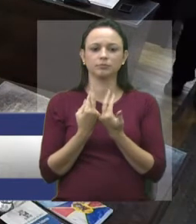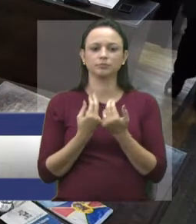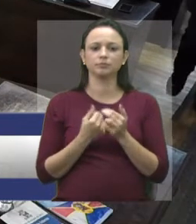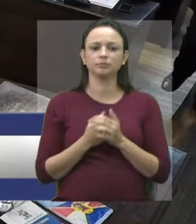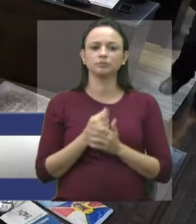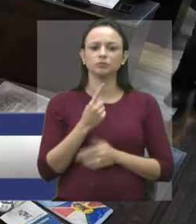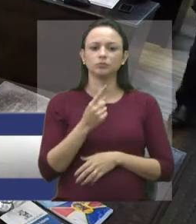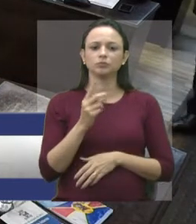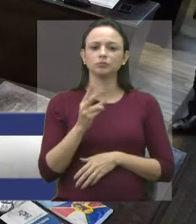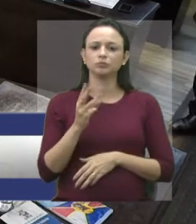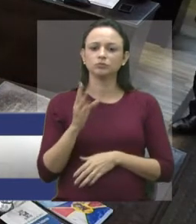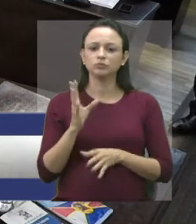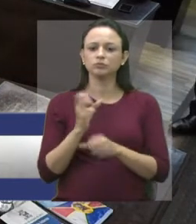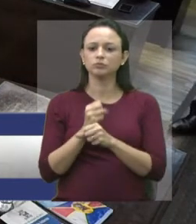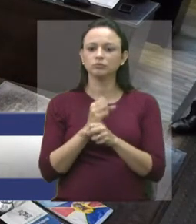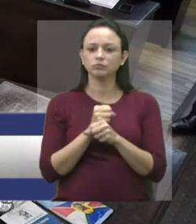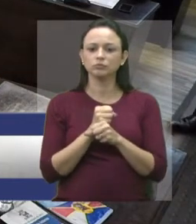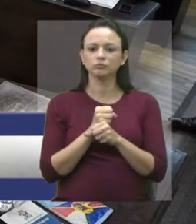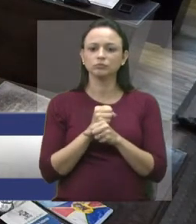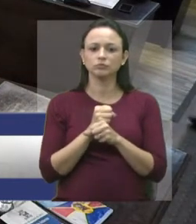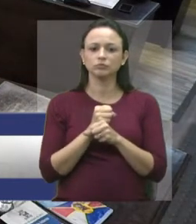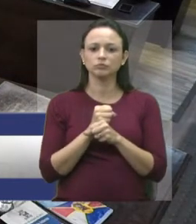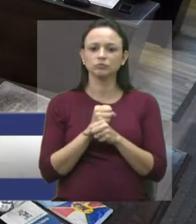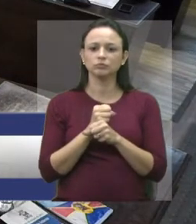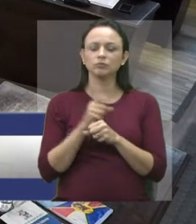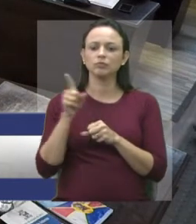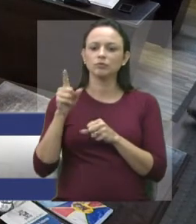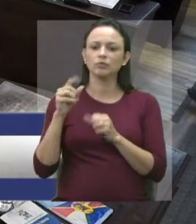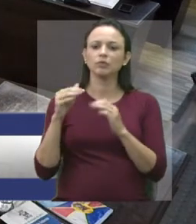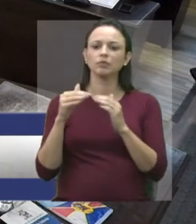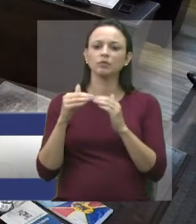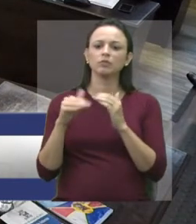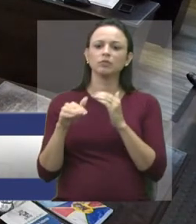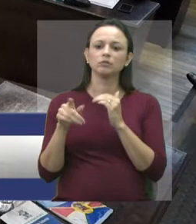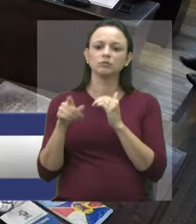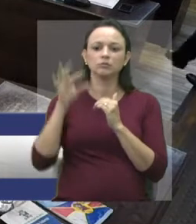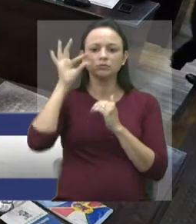1, 2, 3, 4, 5, 6. Vereador Wagner Brasil, o senhor é contra ou a favor?